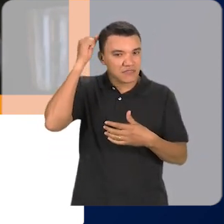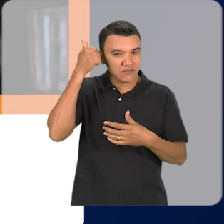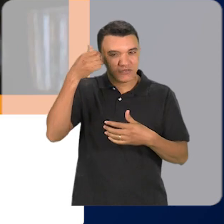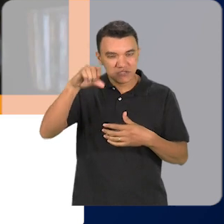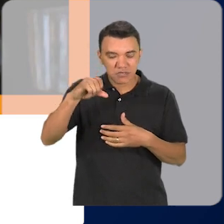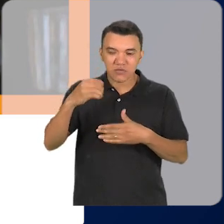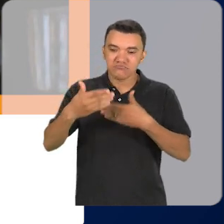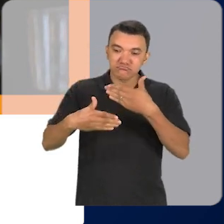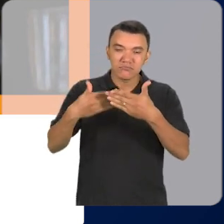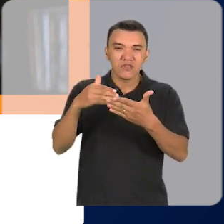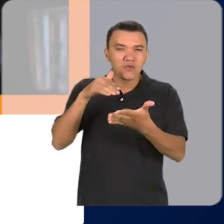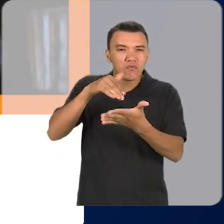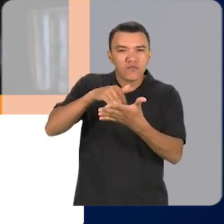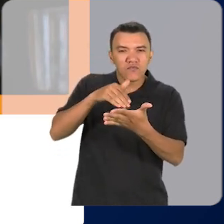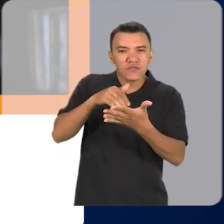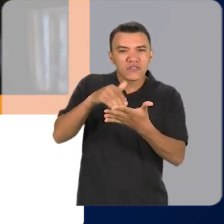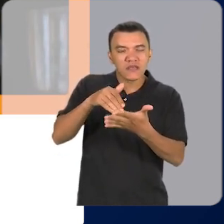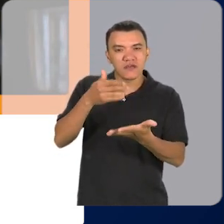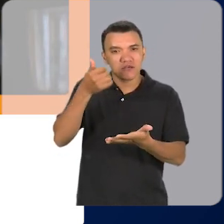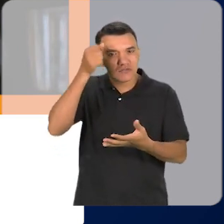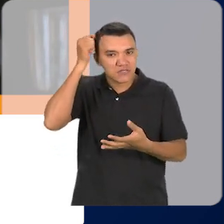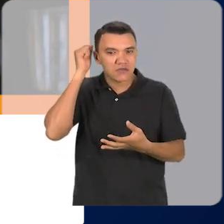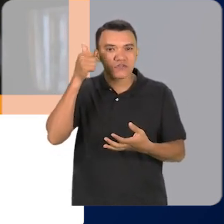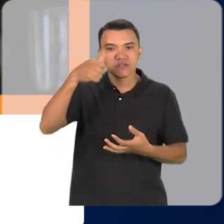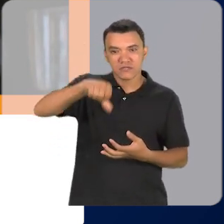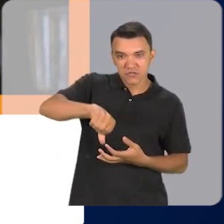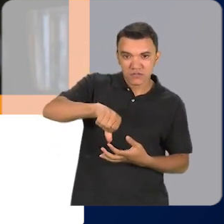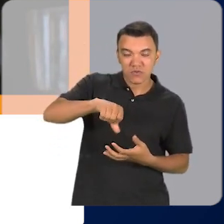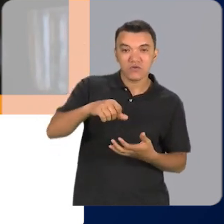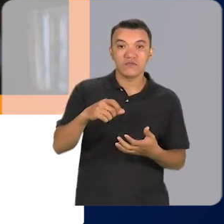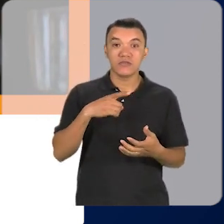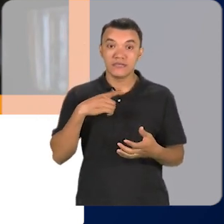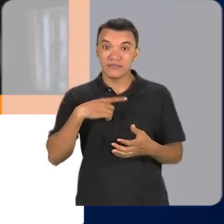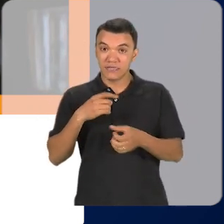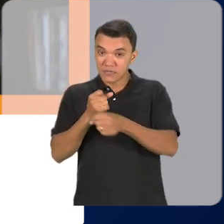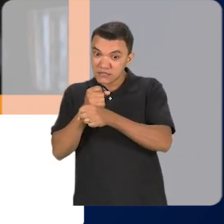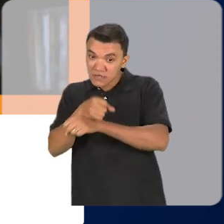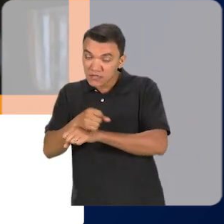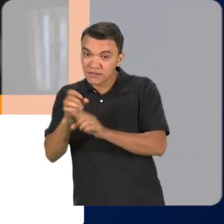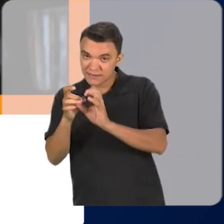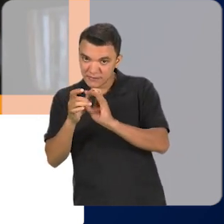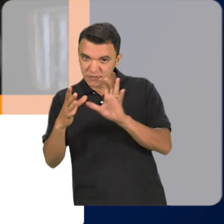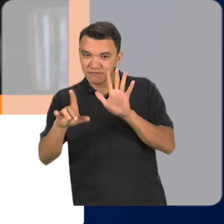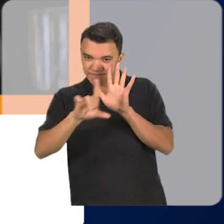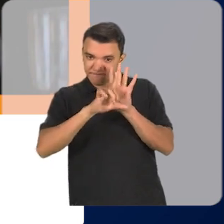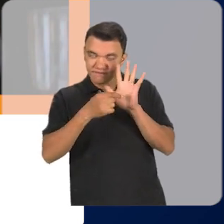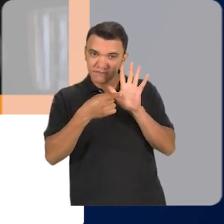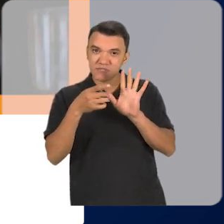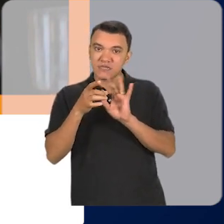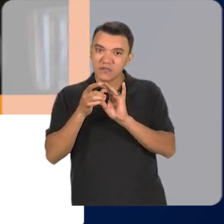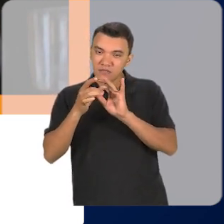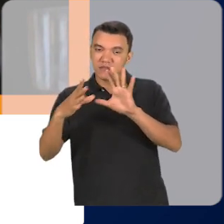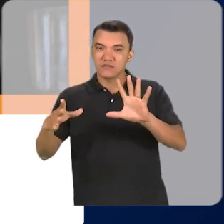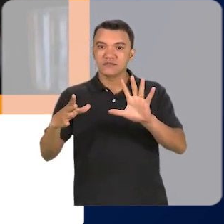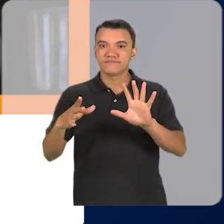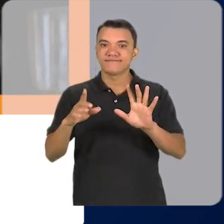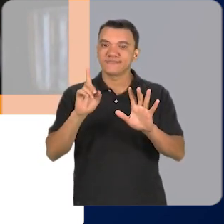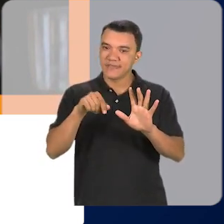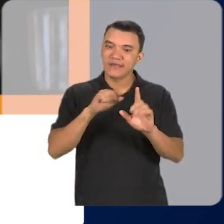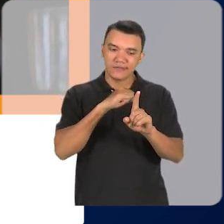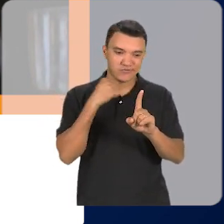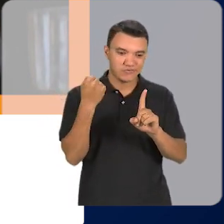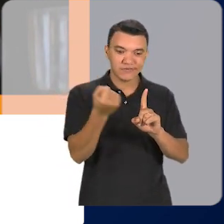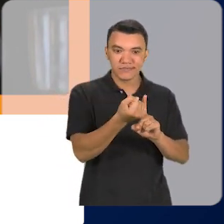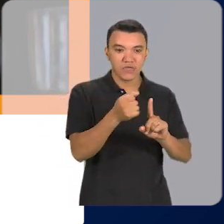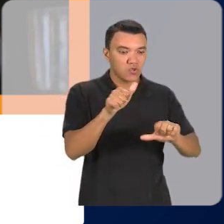XIX, né, e já no final do século XIX, a gente tem a abolição, que é uma grande reforma social, né, a reforma das relações de